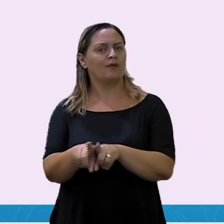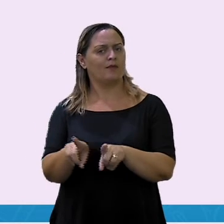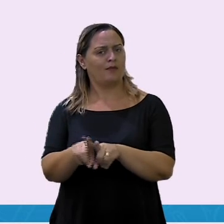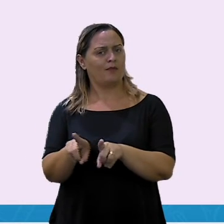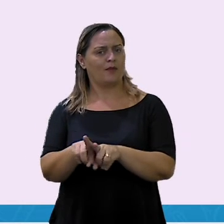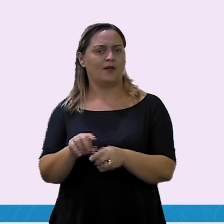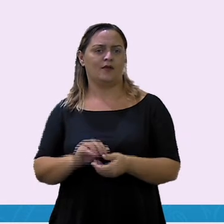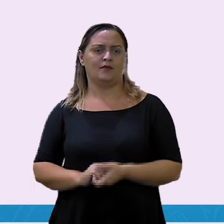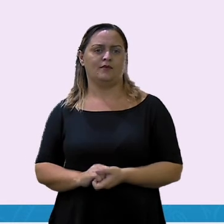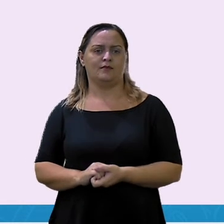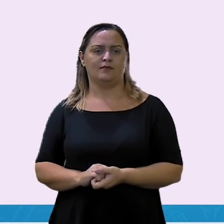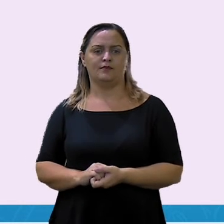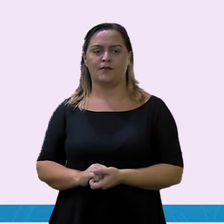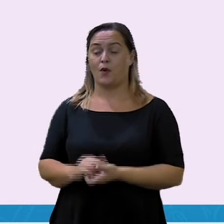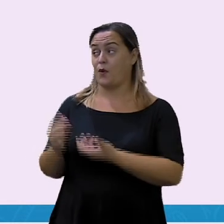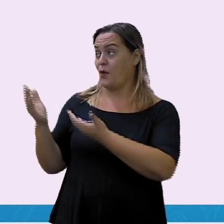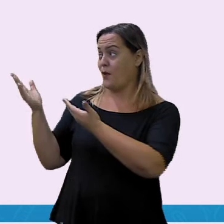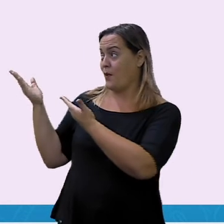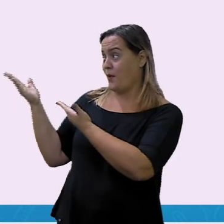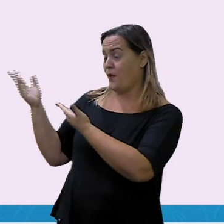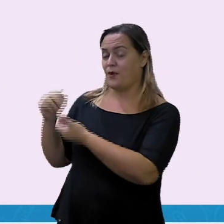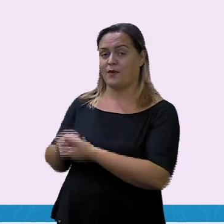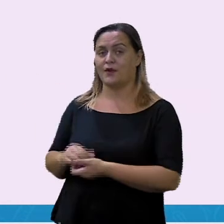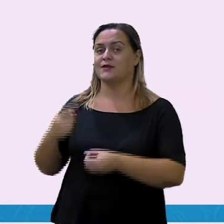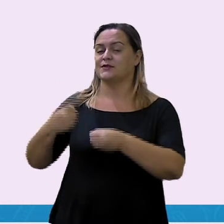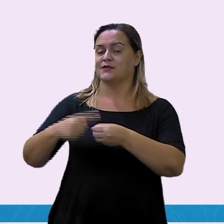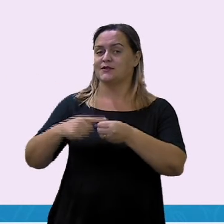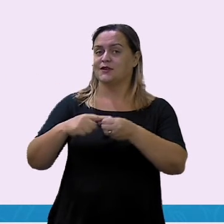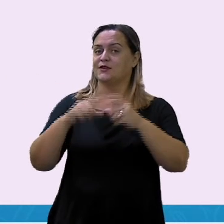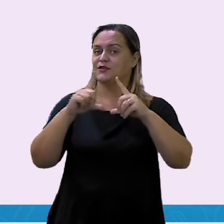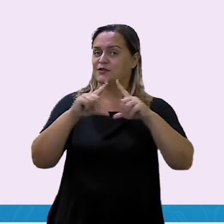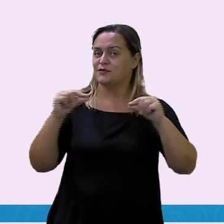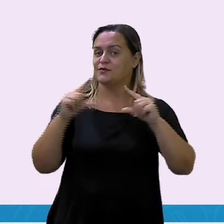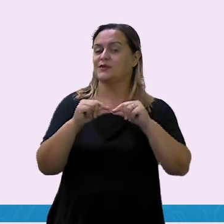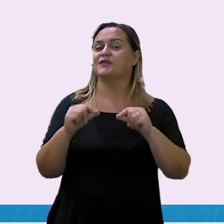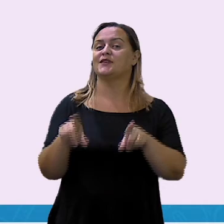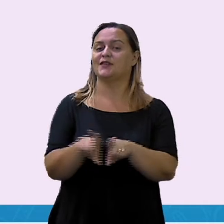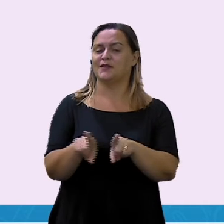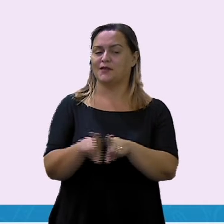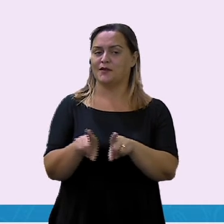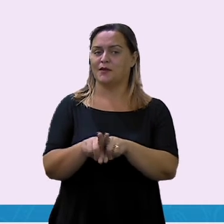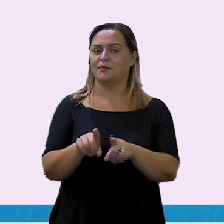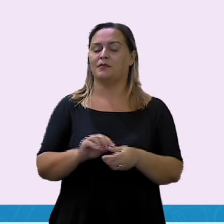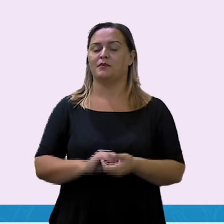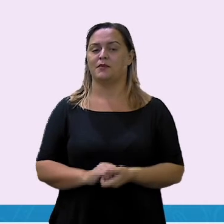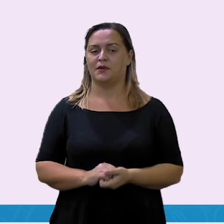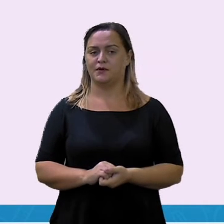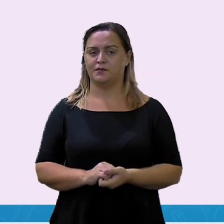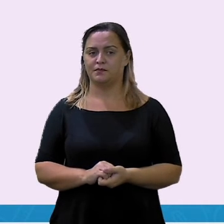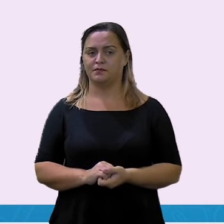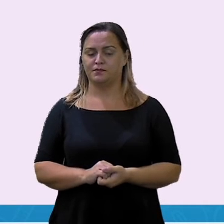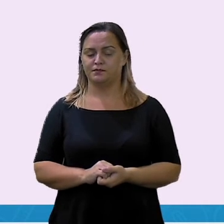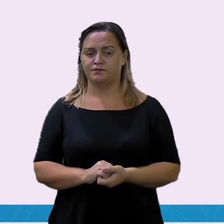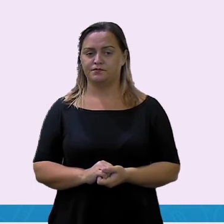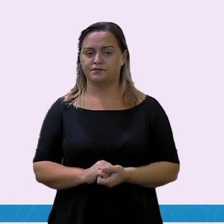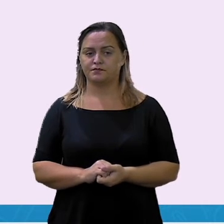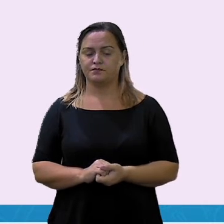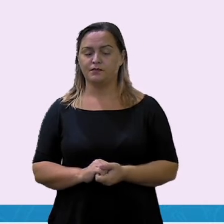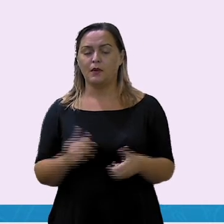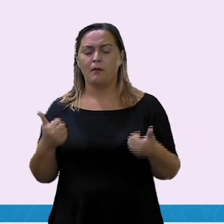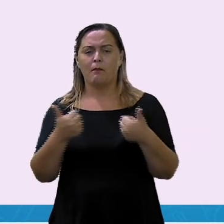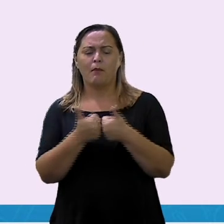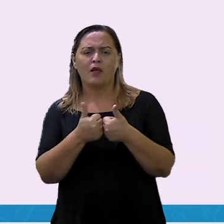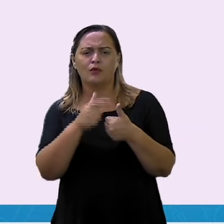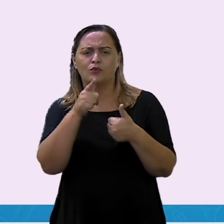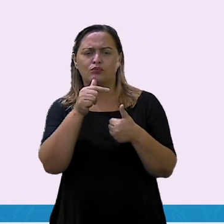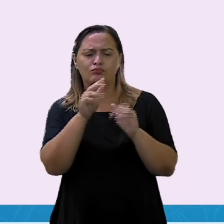Palácio da Alvorada, olha, lá em Brasília, construído na península, no Lago Paranoá,